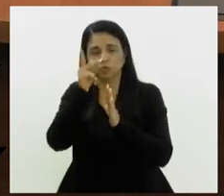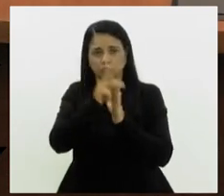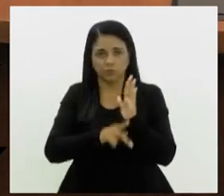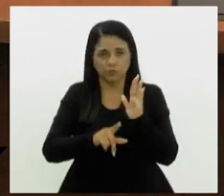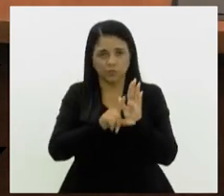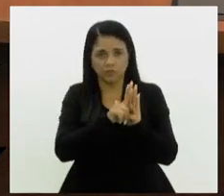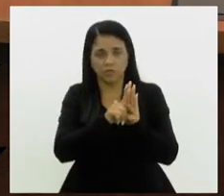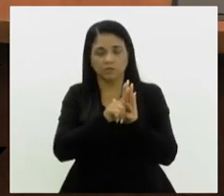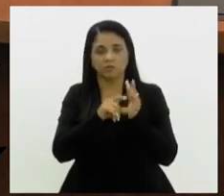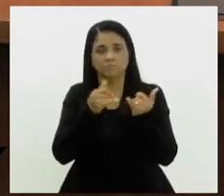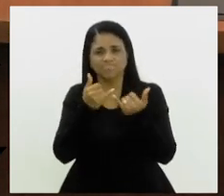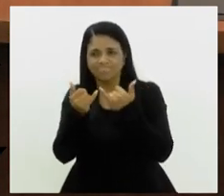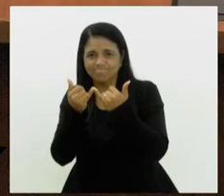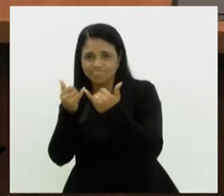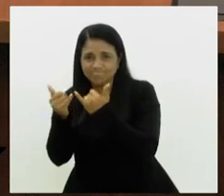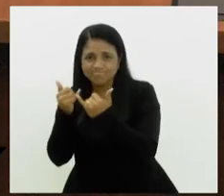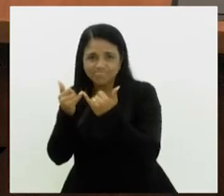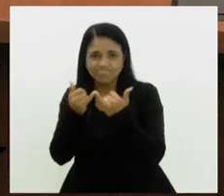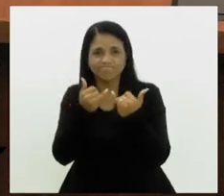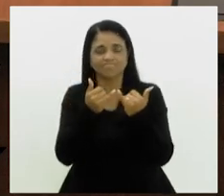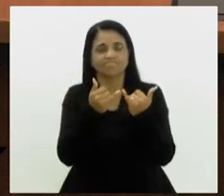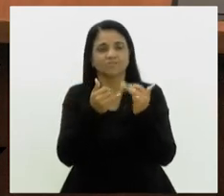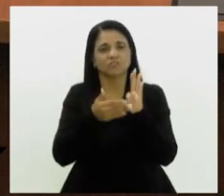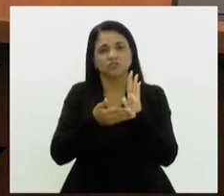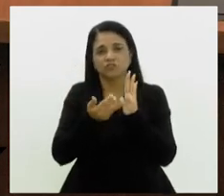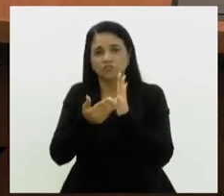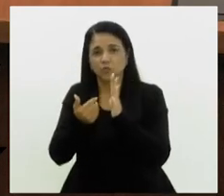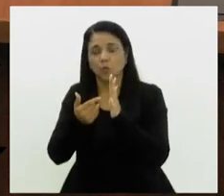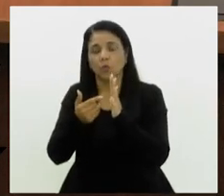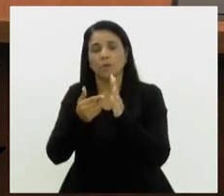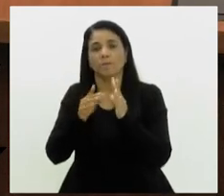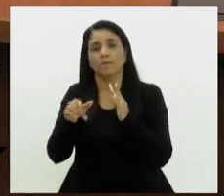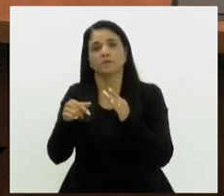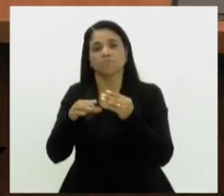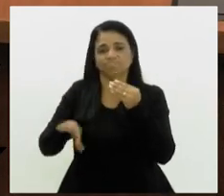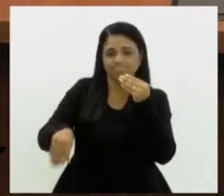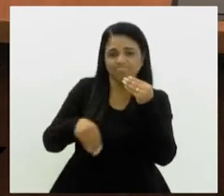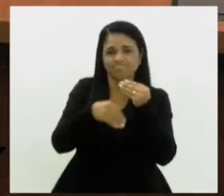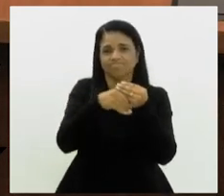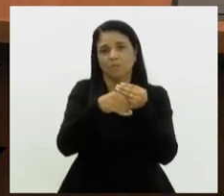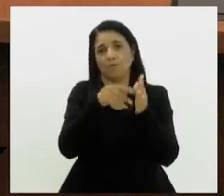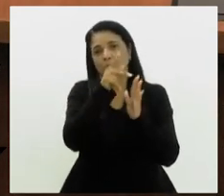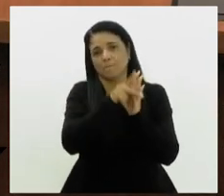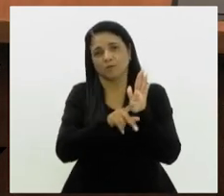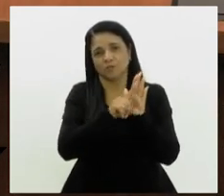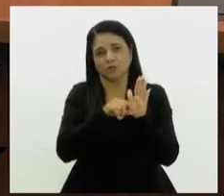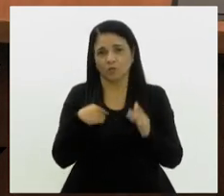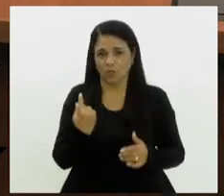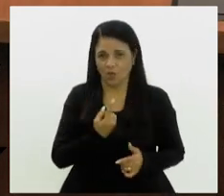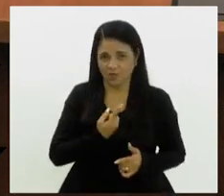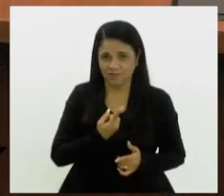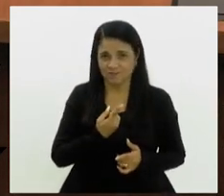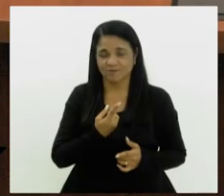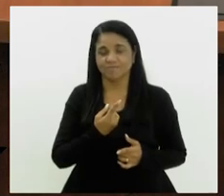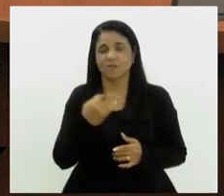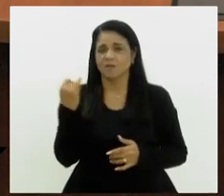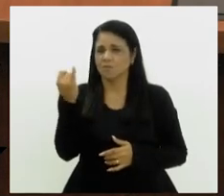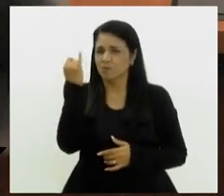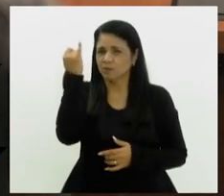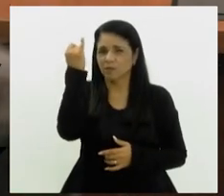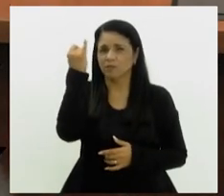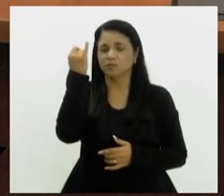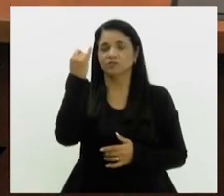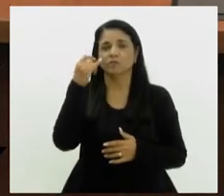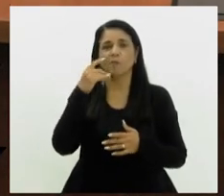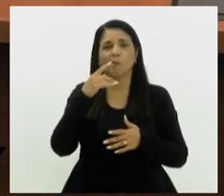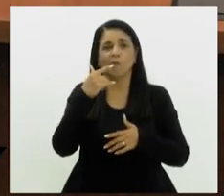de similaridade para que o dele não precisasse ser anexado ao nosso. E é um projeto importante que busca instituir um protocolo